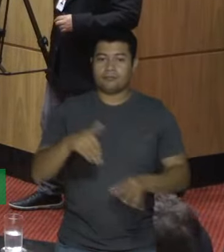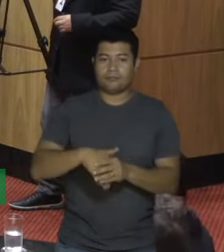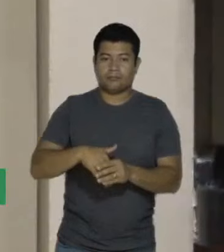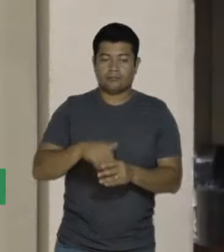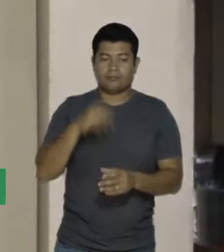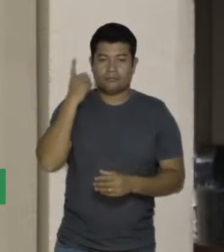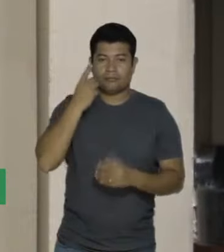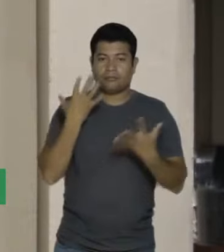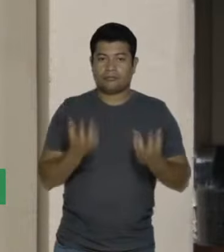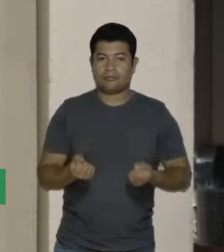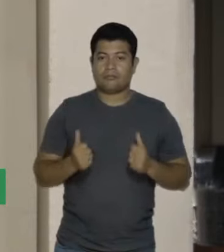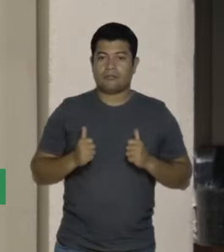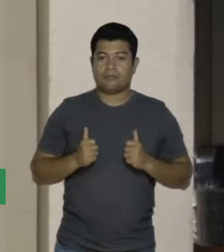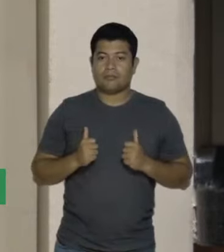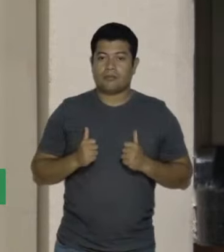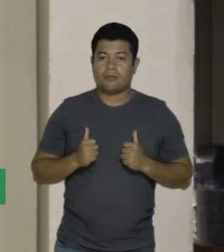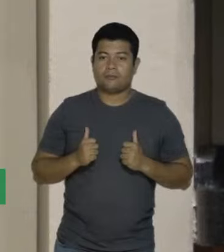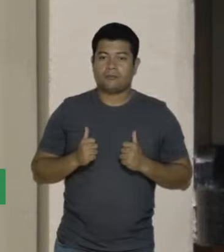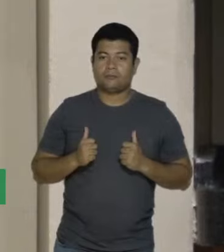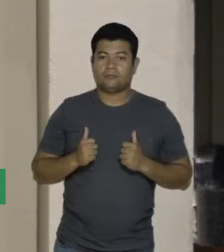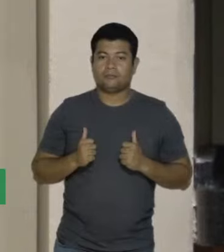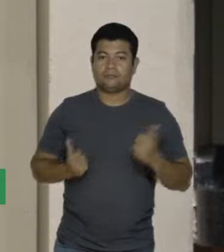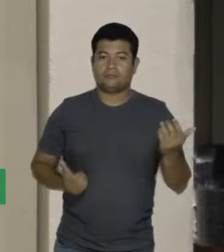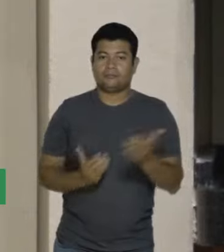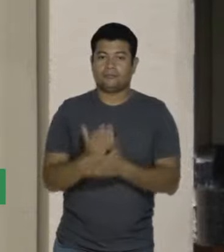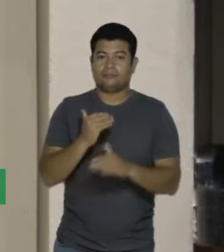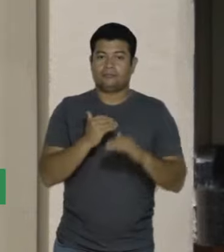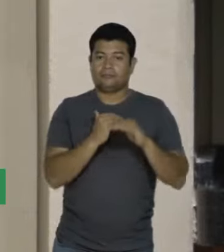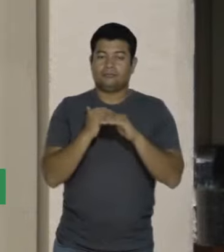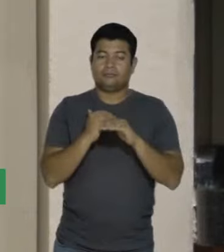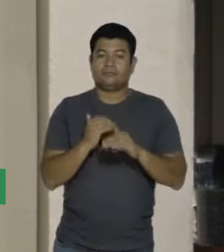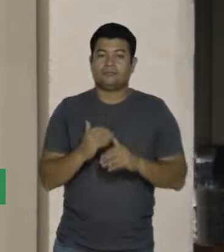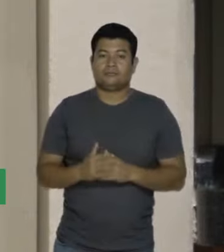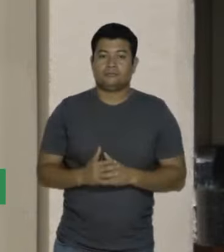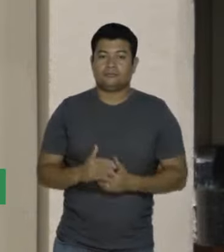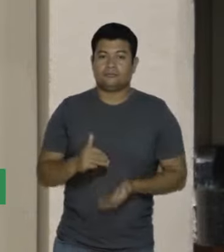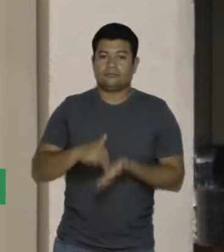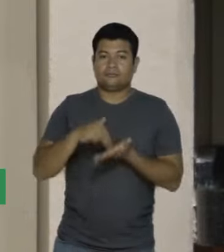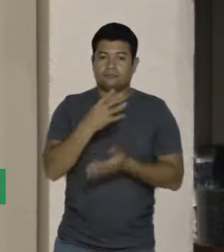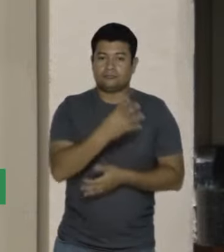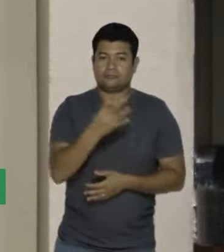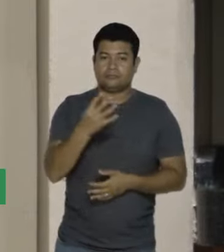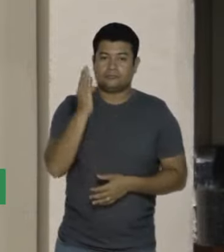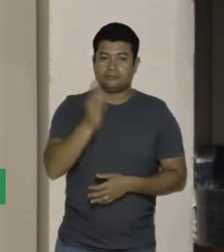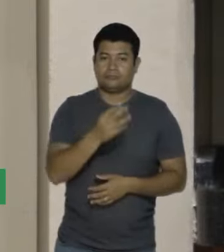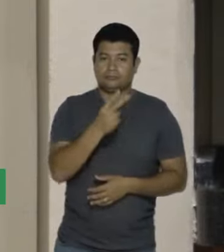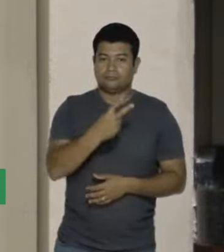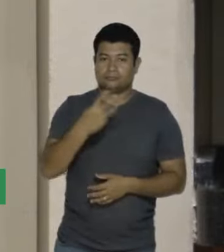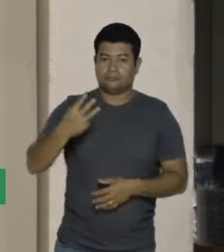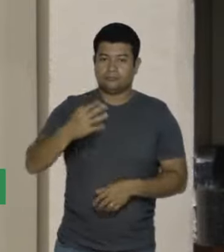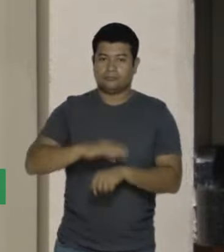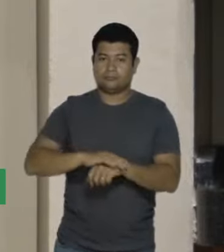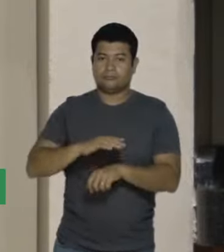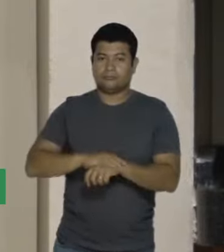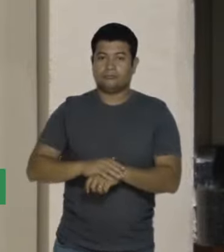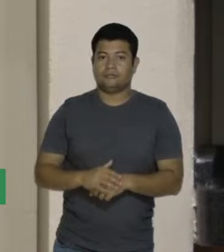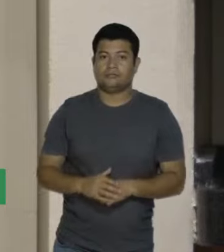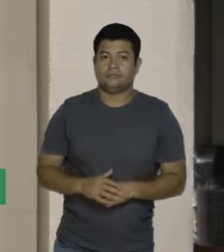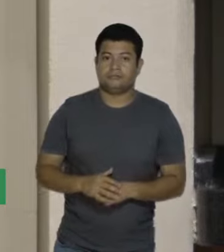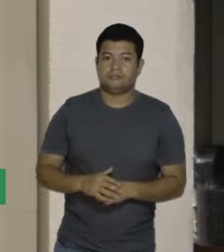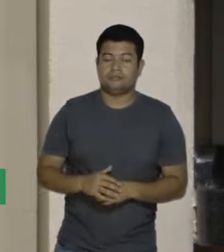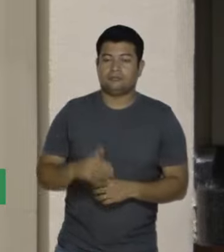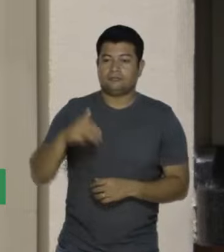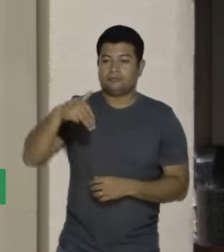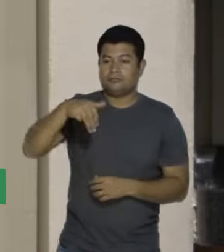deputados que aprovam permanece como se encontra aprovado por unanimidade Moção 44 2023 autoria Deputado Marcos da